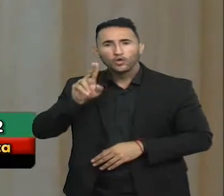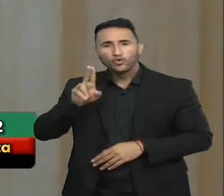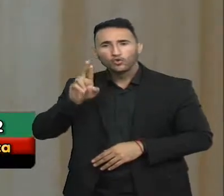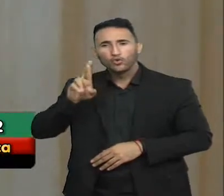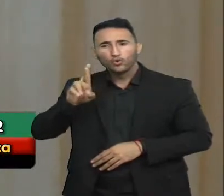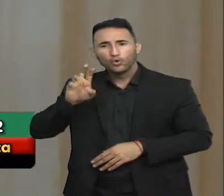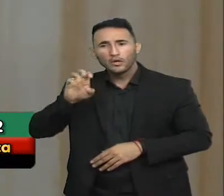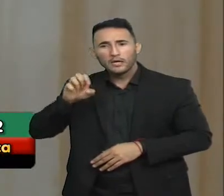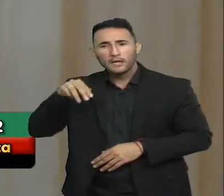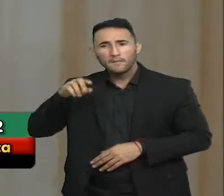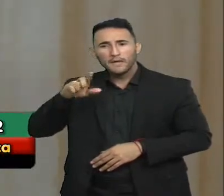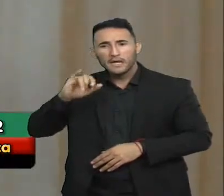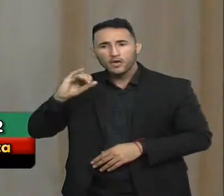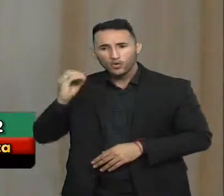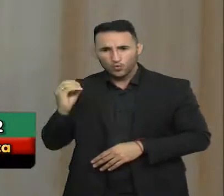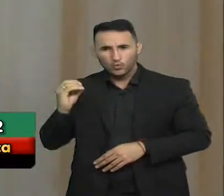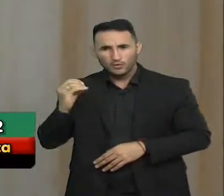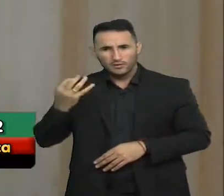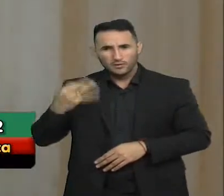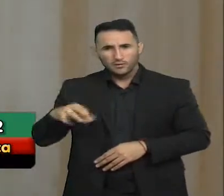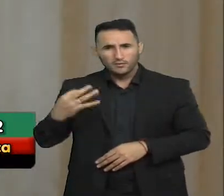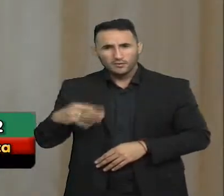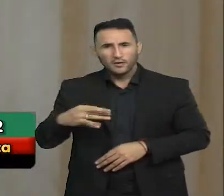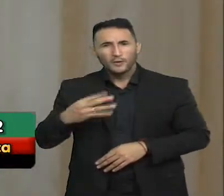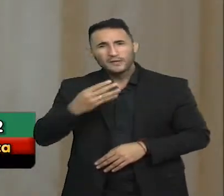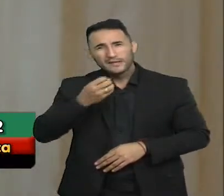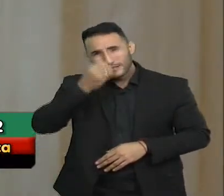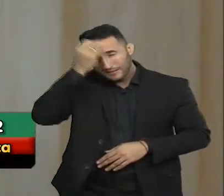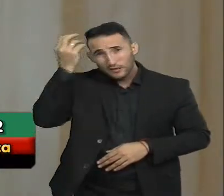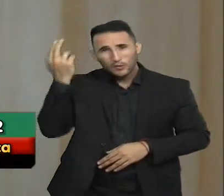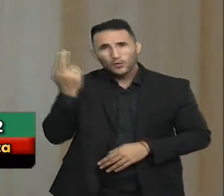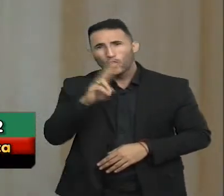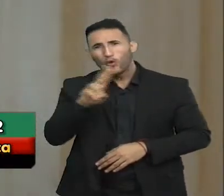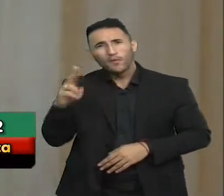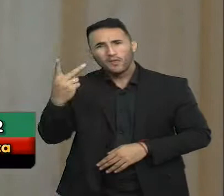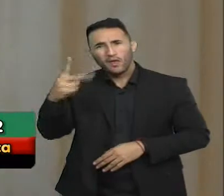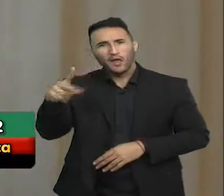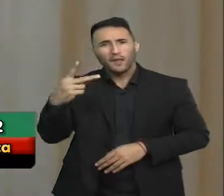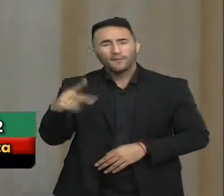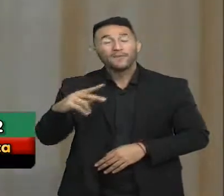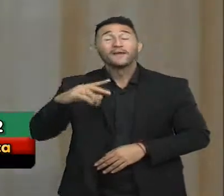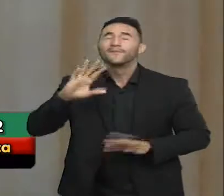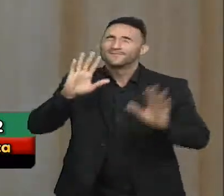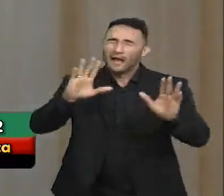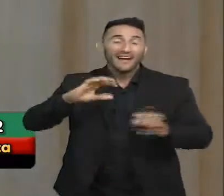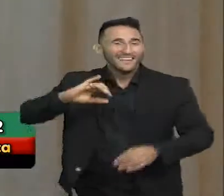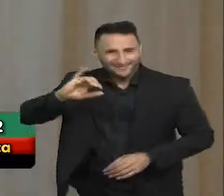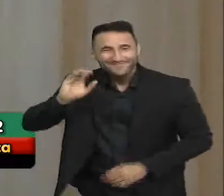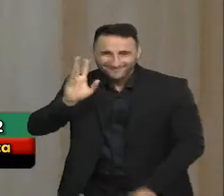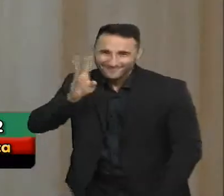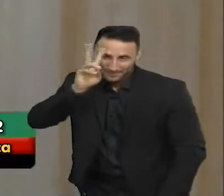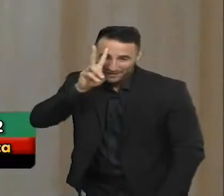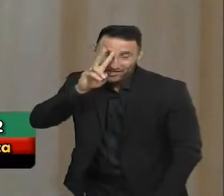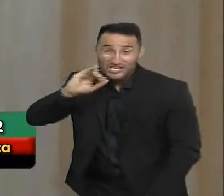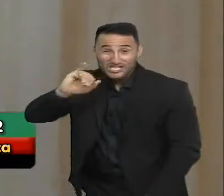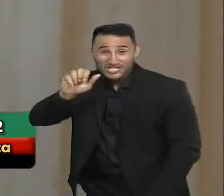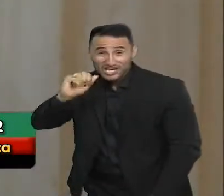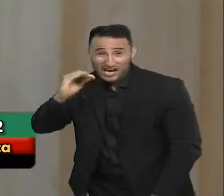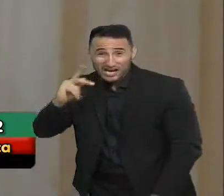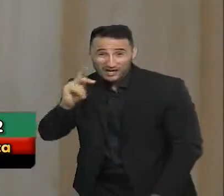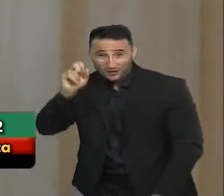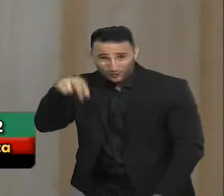o Juremeiro, né? Falei certo? É, que eu me esqueci o nome dele agora. O Jackson, obrigada. O Jackson